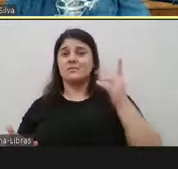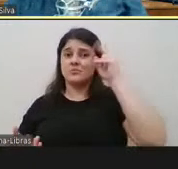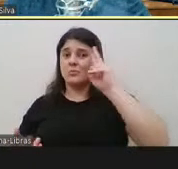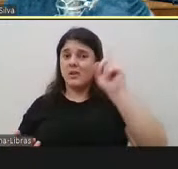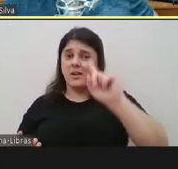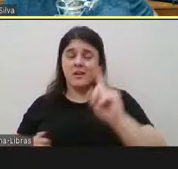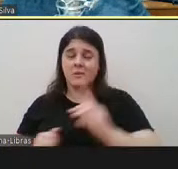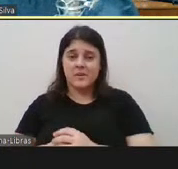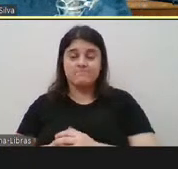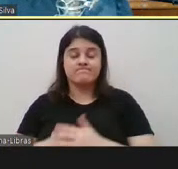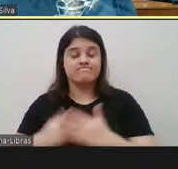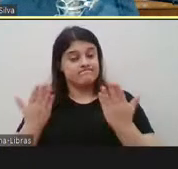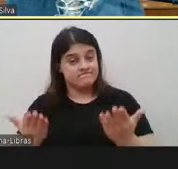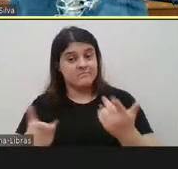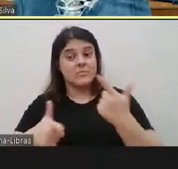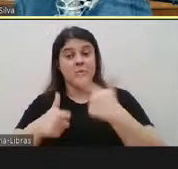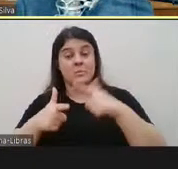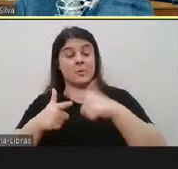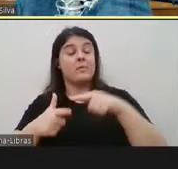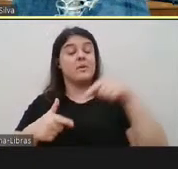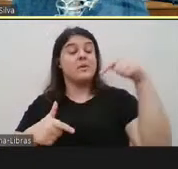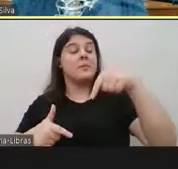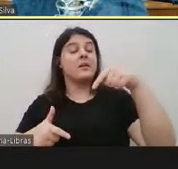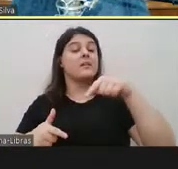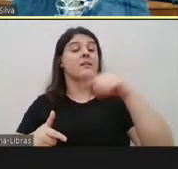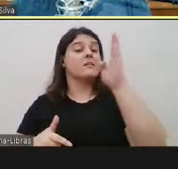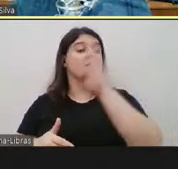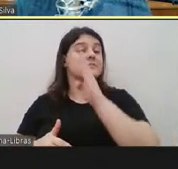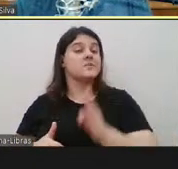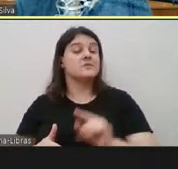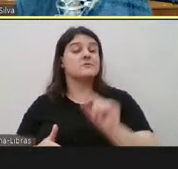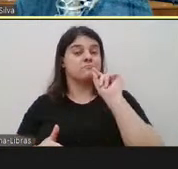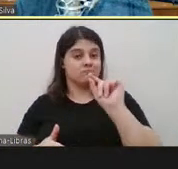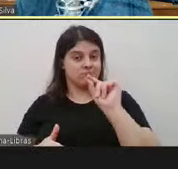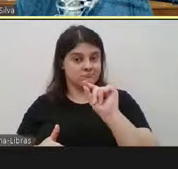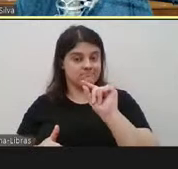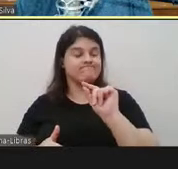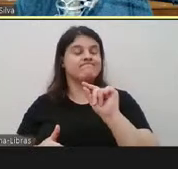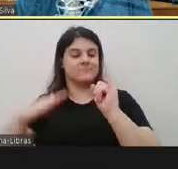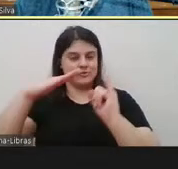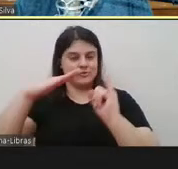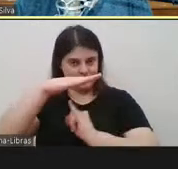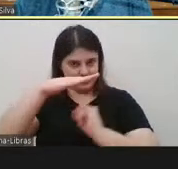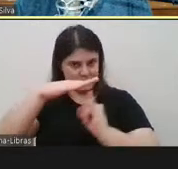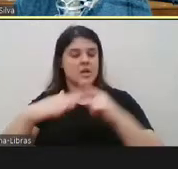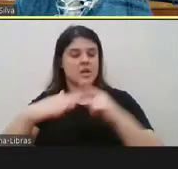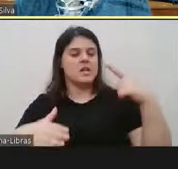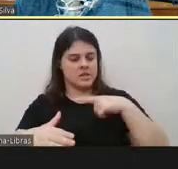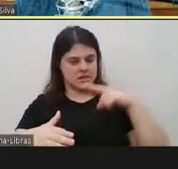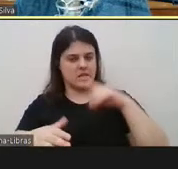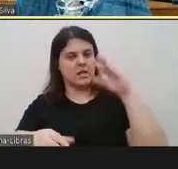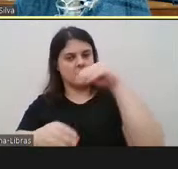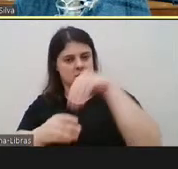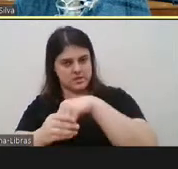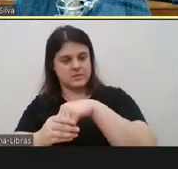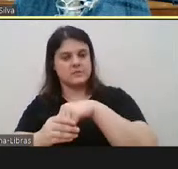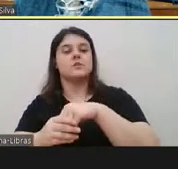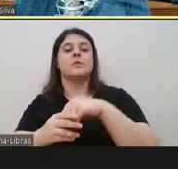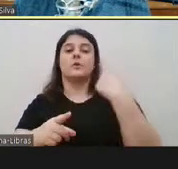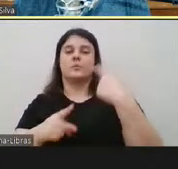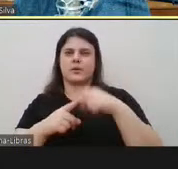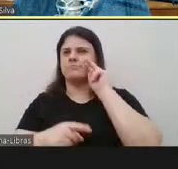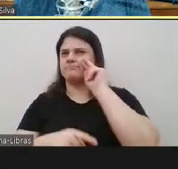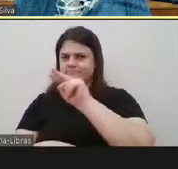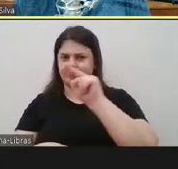então o nosso problema político no Brasil ele é um problema institucional é porque cada vez mais